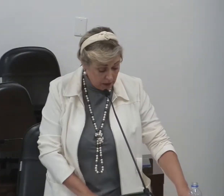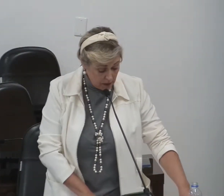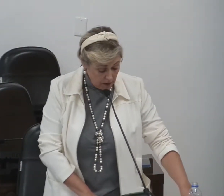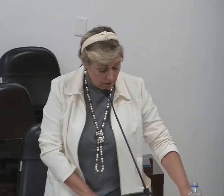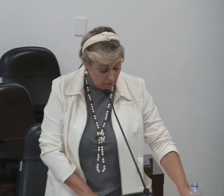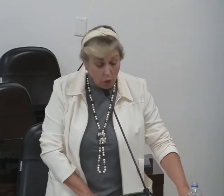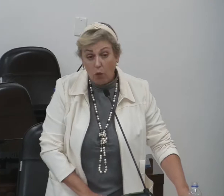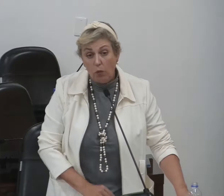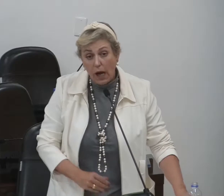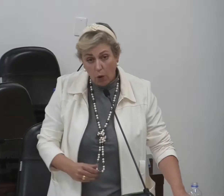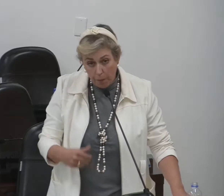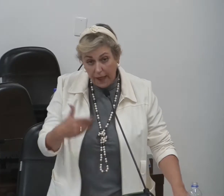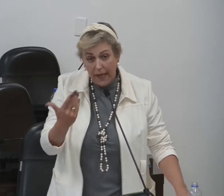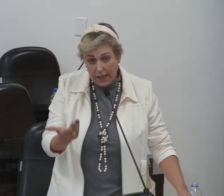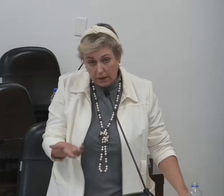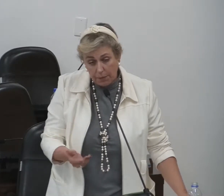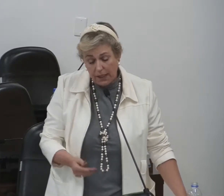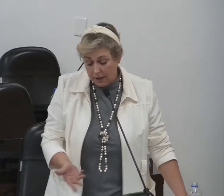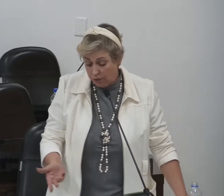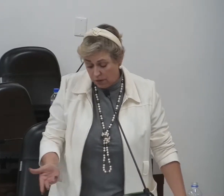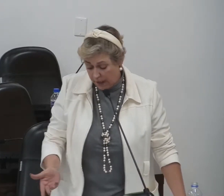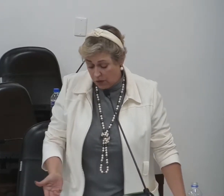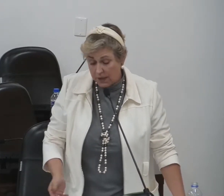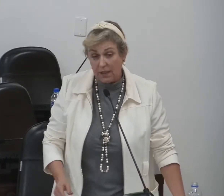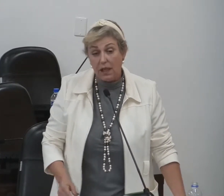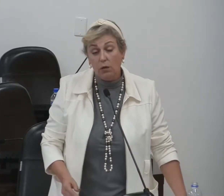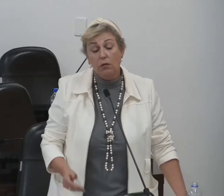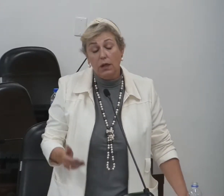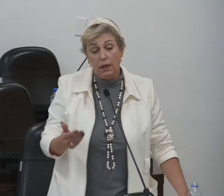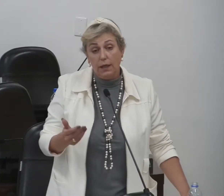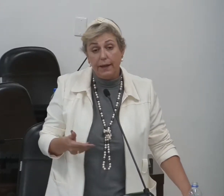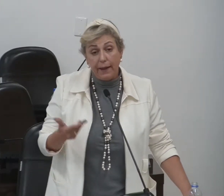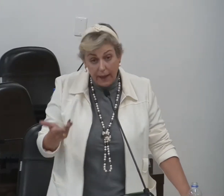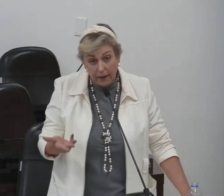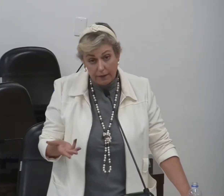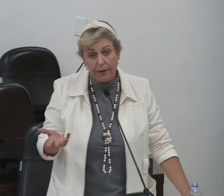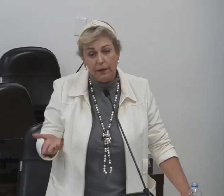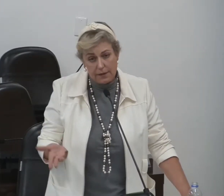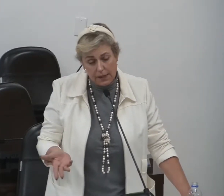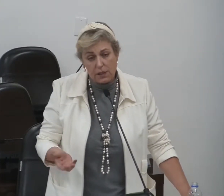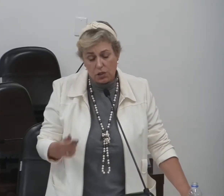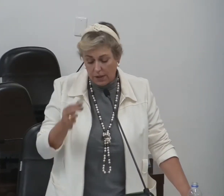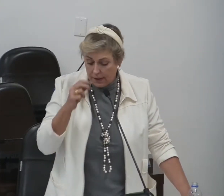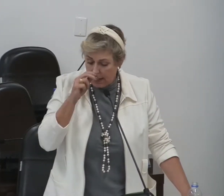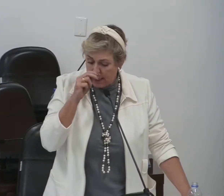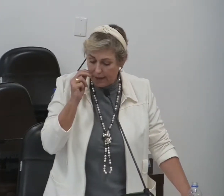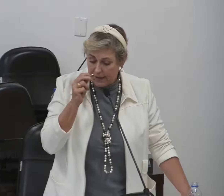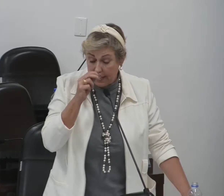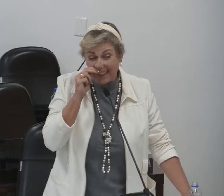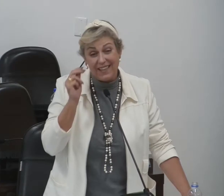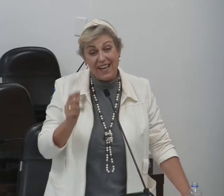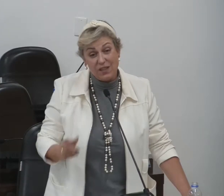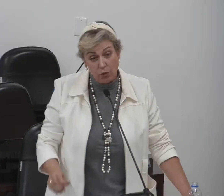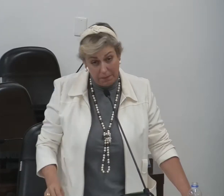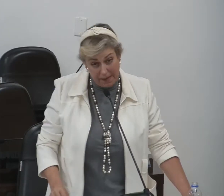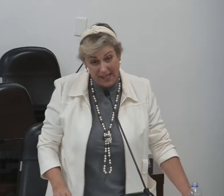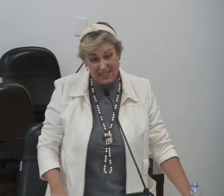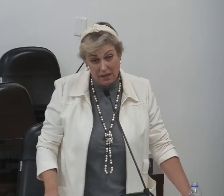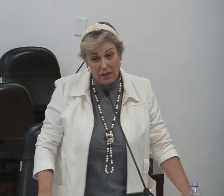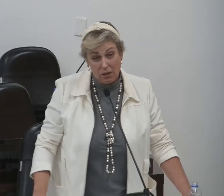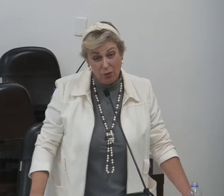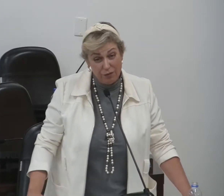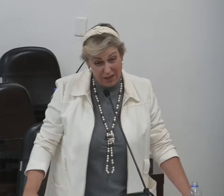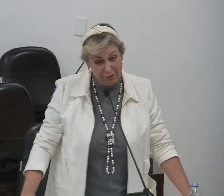saber. vou acompanhar também as informações que tenho. É que existe, sim, atraso no